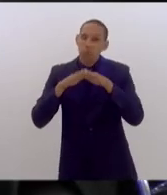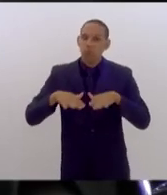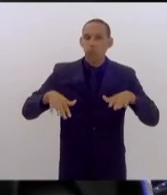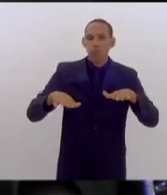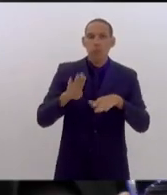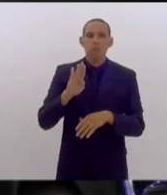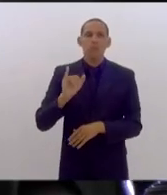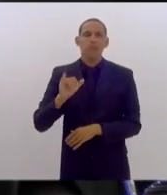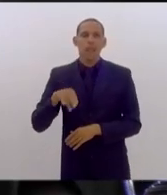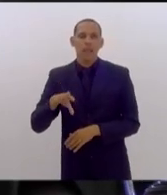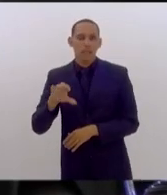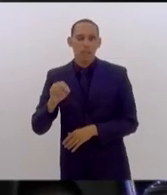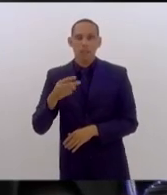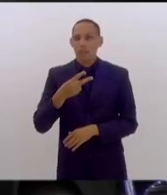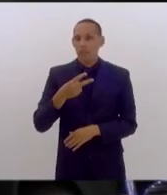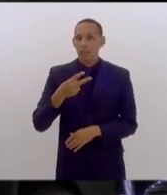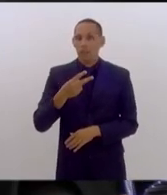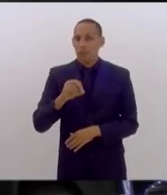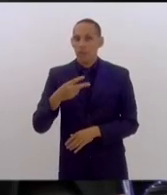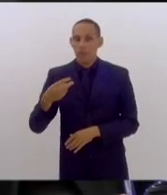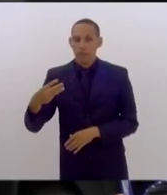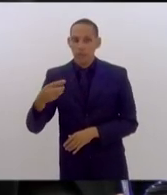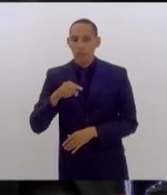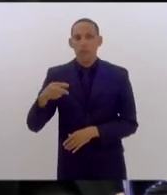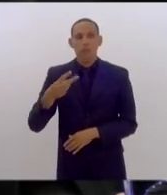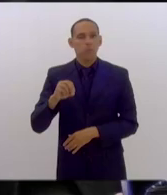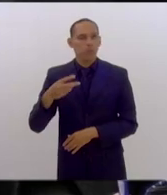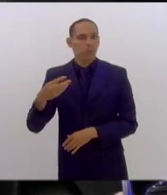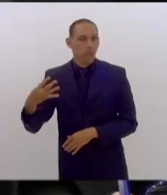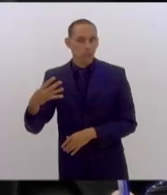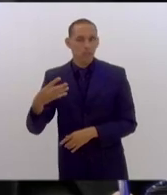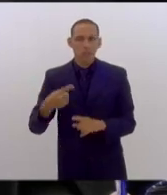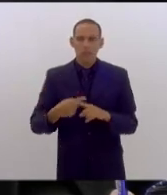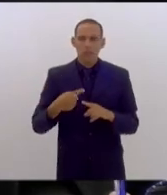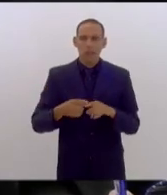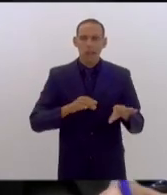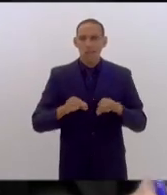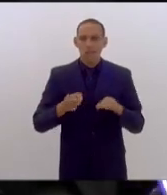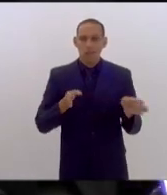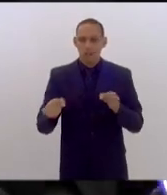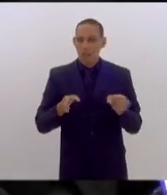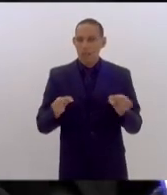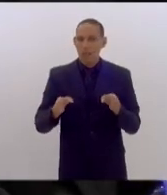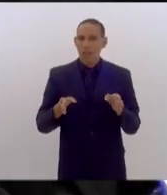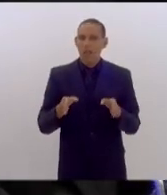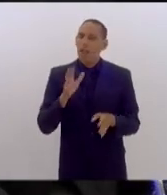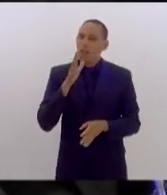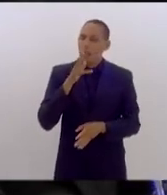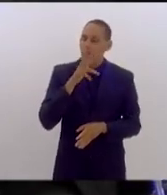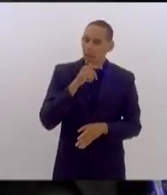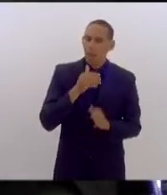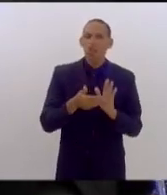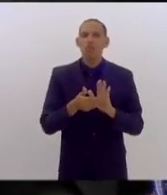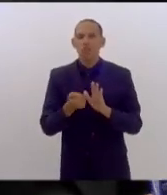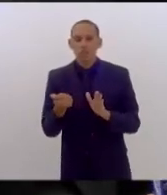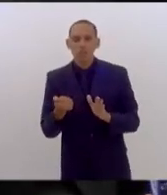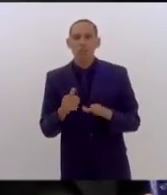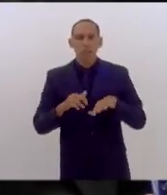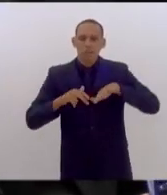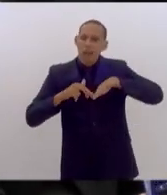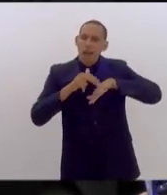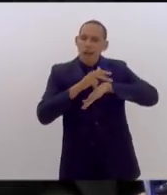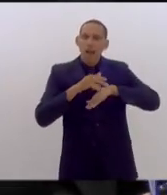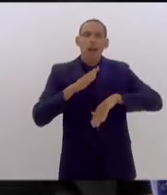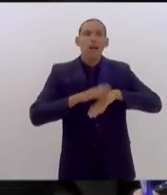biênio 2324 porque o plano de acessibilidade ele é mais lento que você tem que tirar escadas e rampas fazer